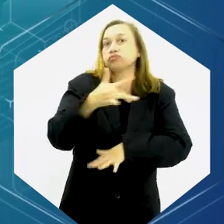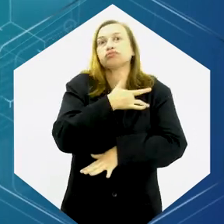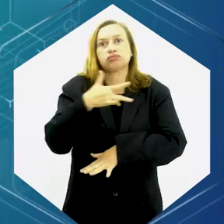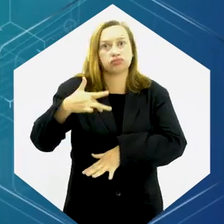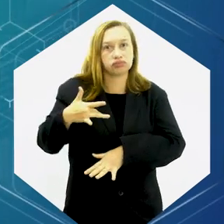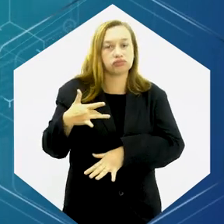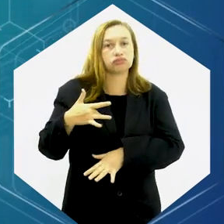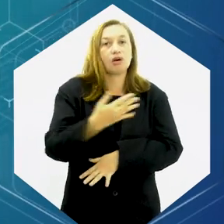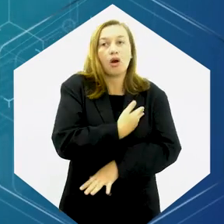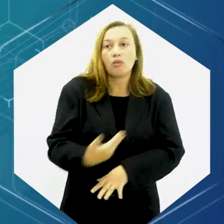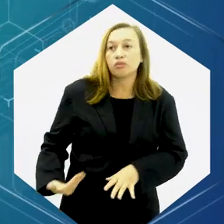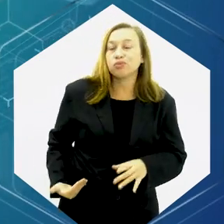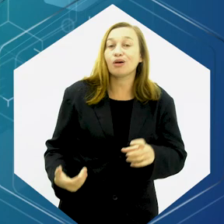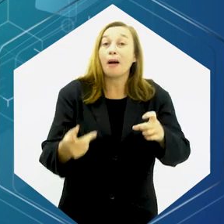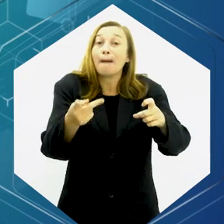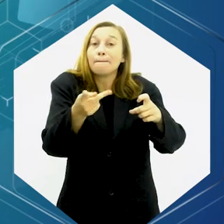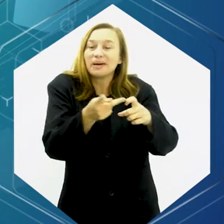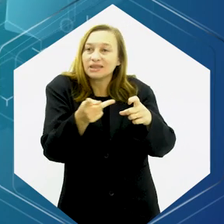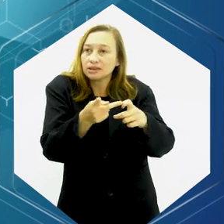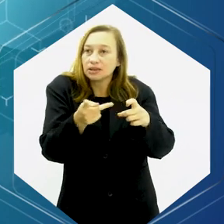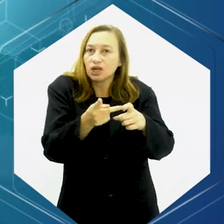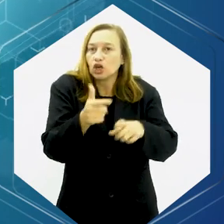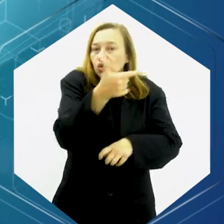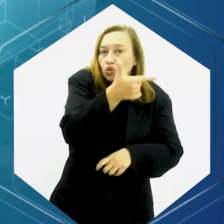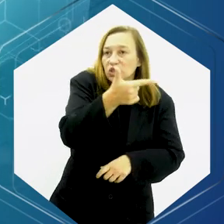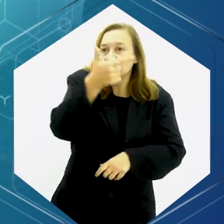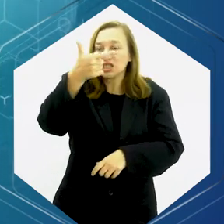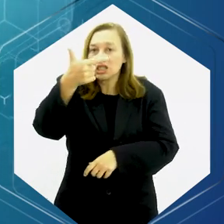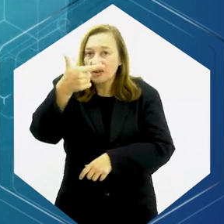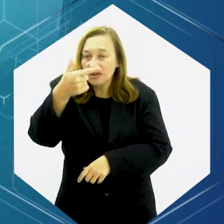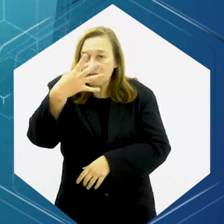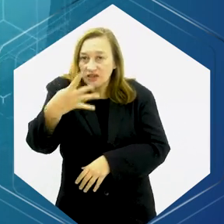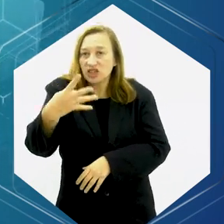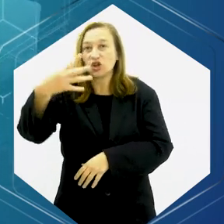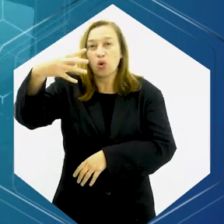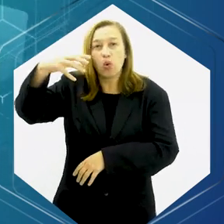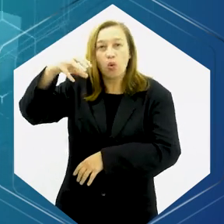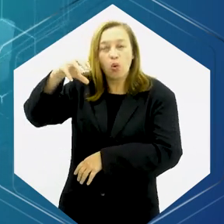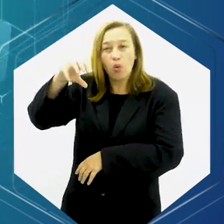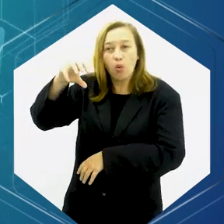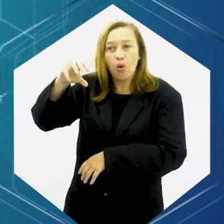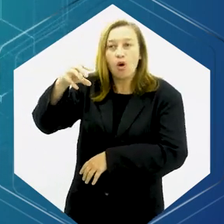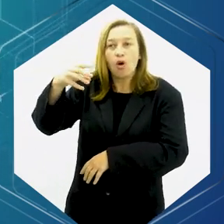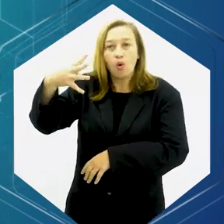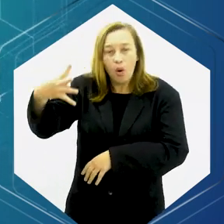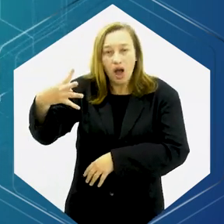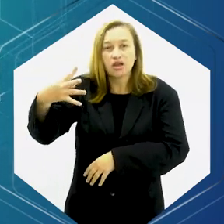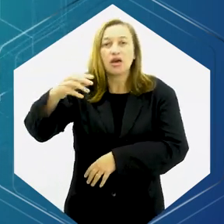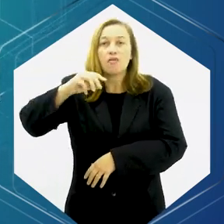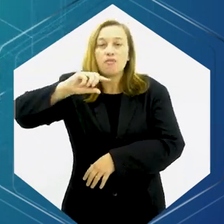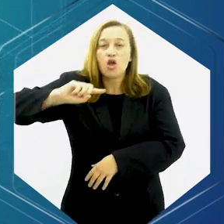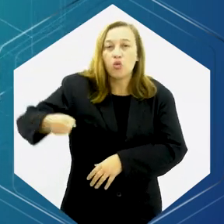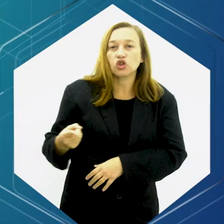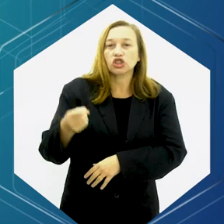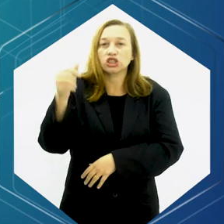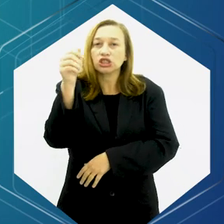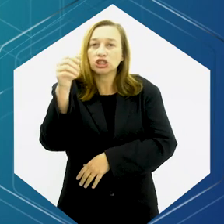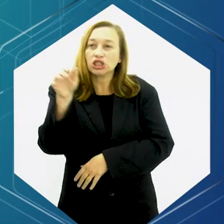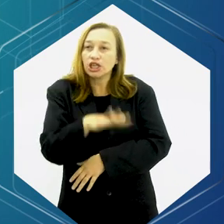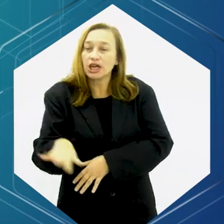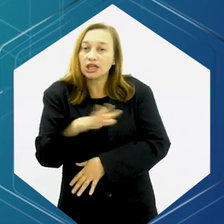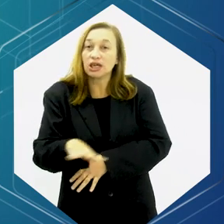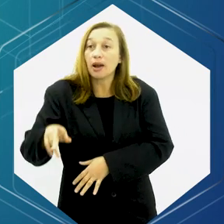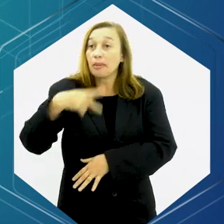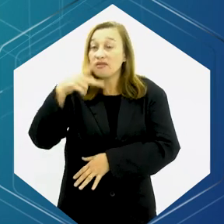de saúde pública pediátrica afetando cerca de 224 milhões de crianças em idade escolar no mundo para